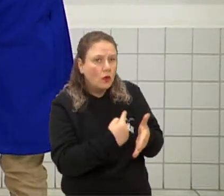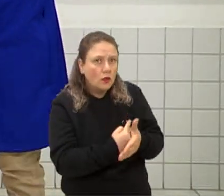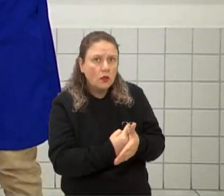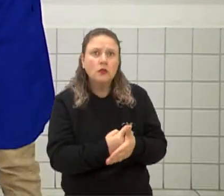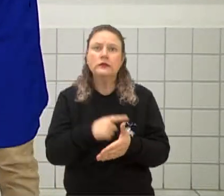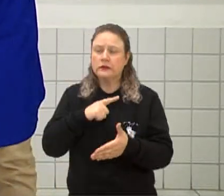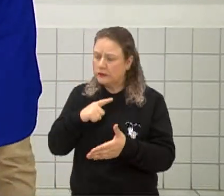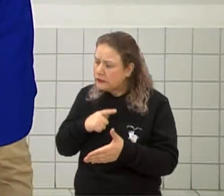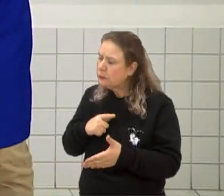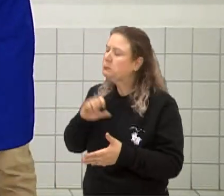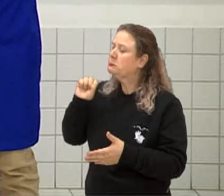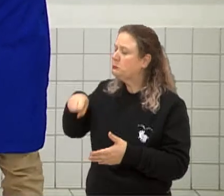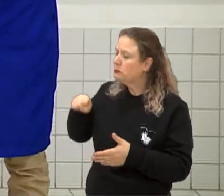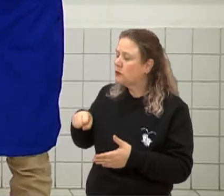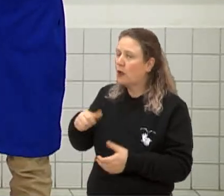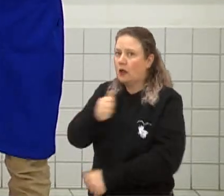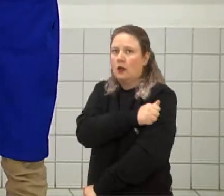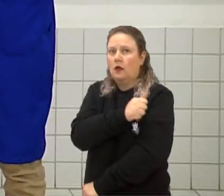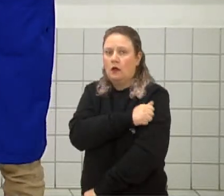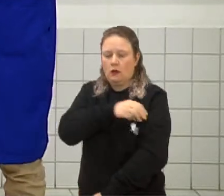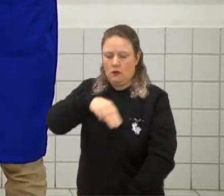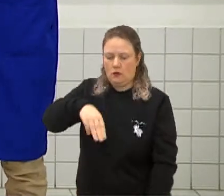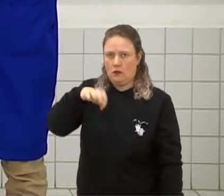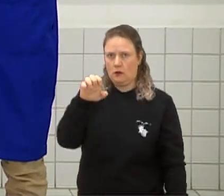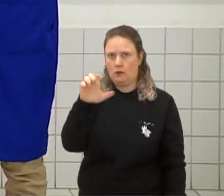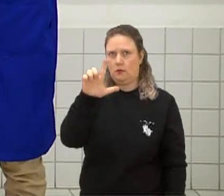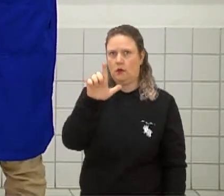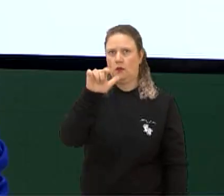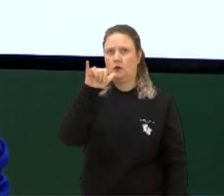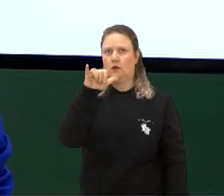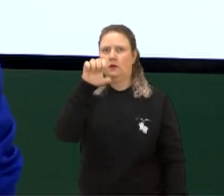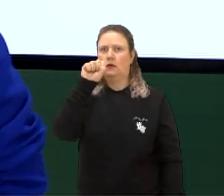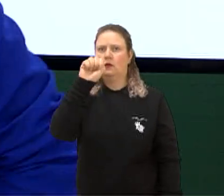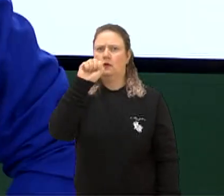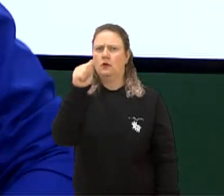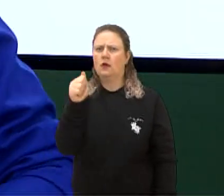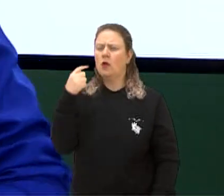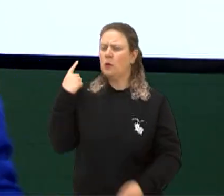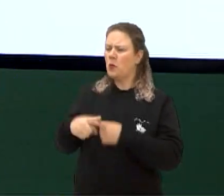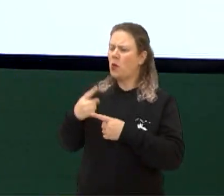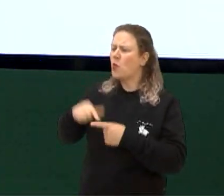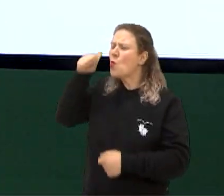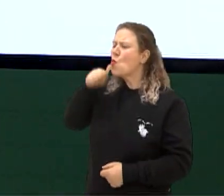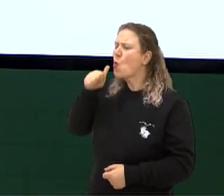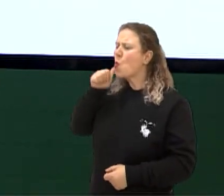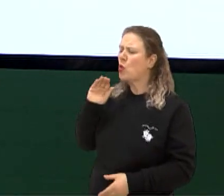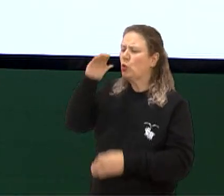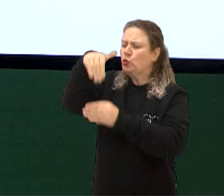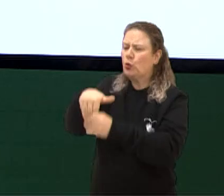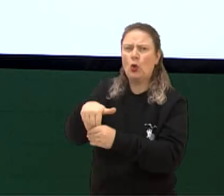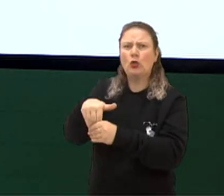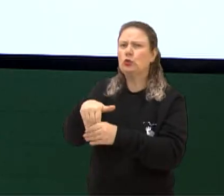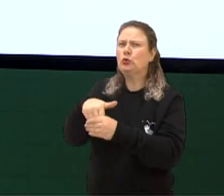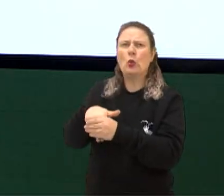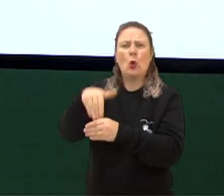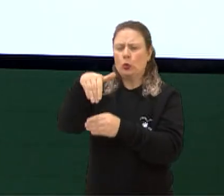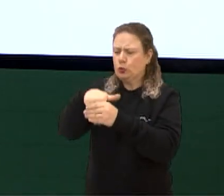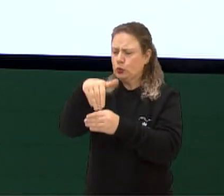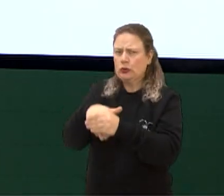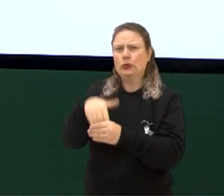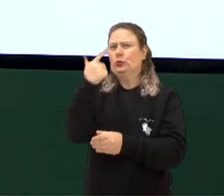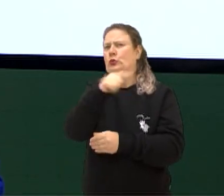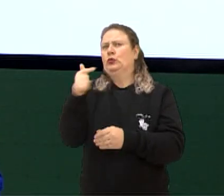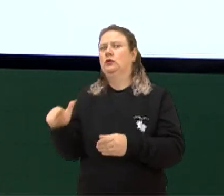Tem, professor. Olha só, a aluna Melissa está perguntando aqui por que as mulheres não tinham direito ao voto. Melissa, essa é uma questão assim,